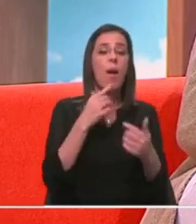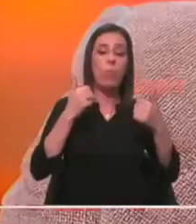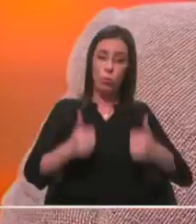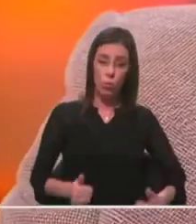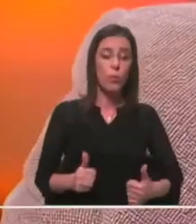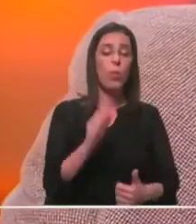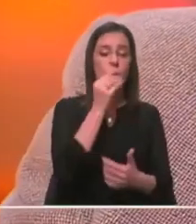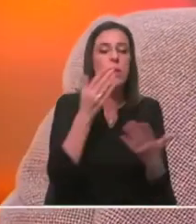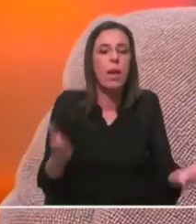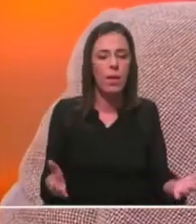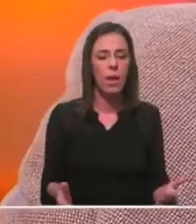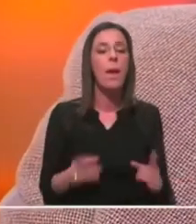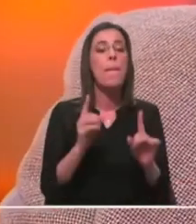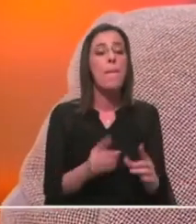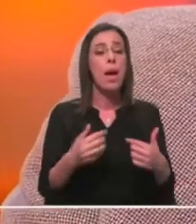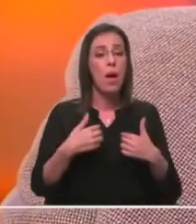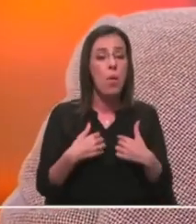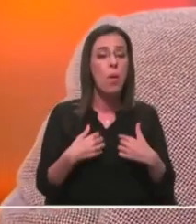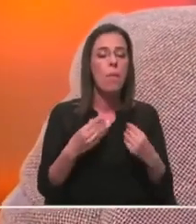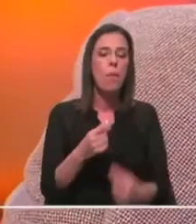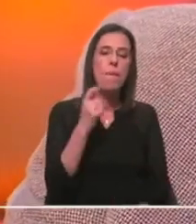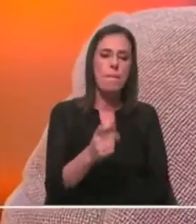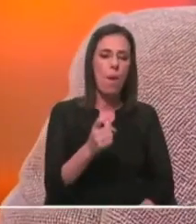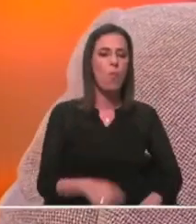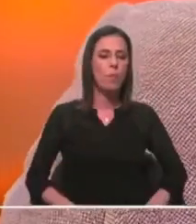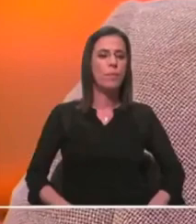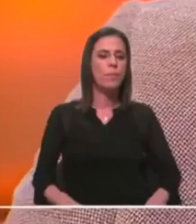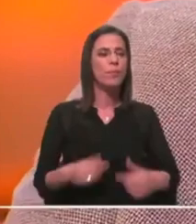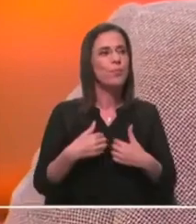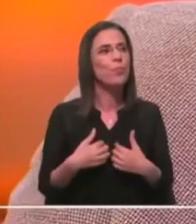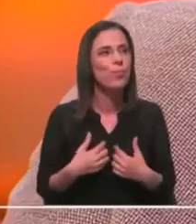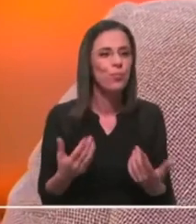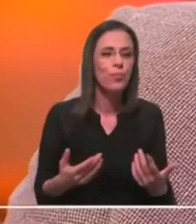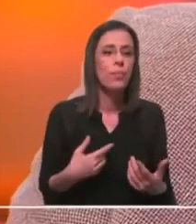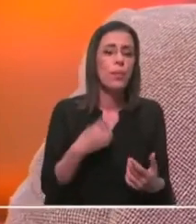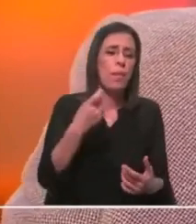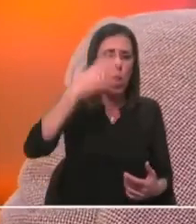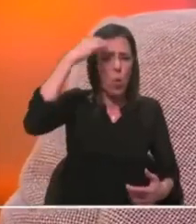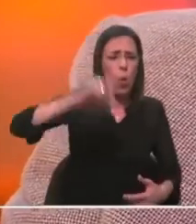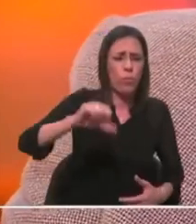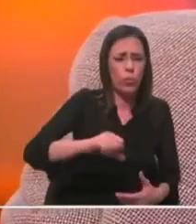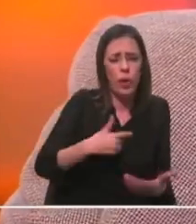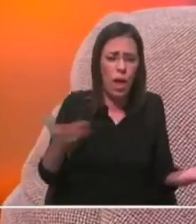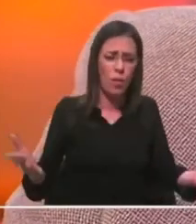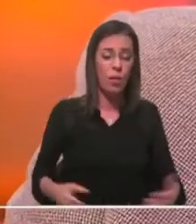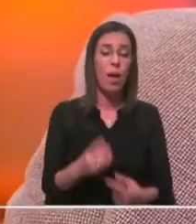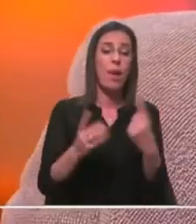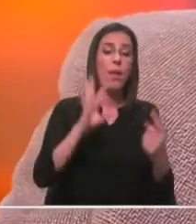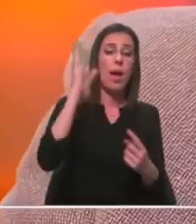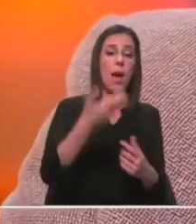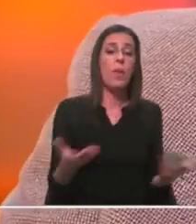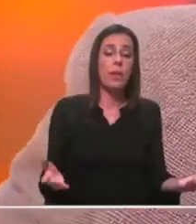S eramos muito bons alunos e cada vez mas eu era eu era muito mal muito muito mal comportado e portanto cada vez que alguma coisa